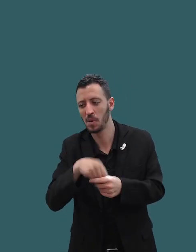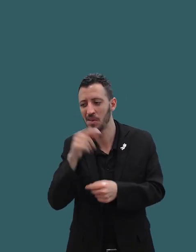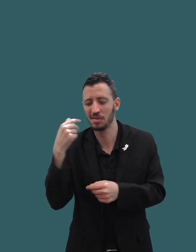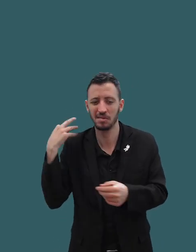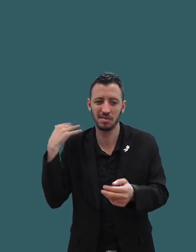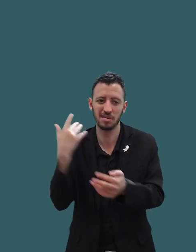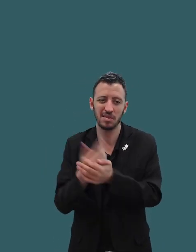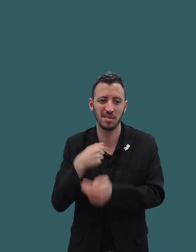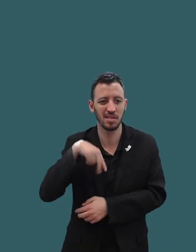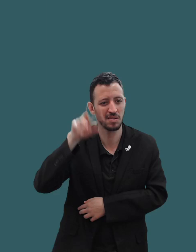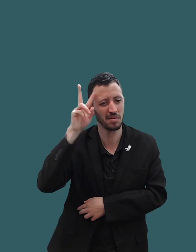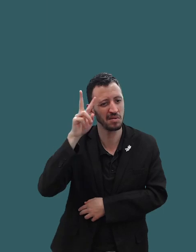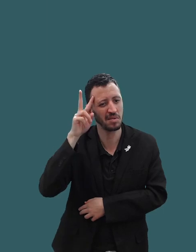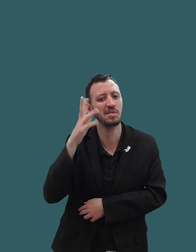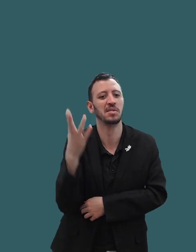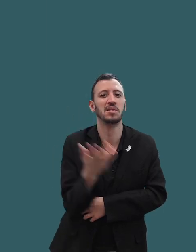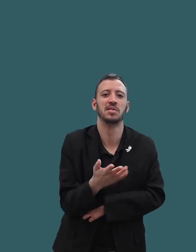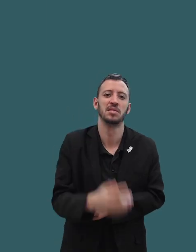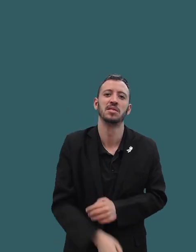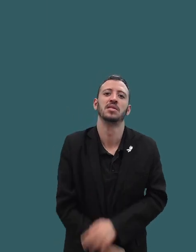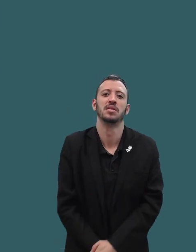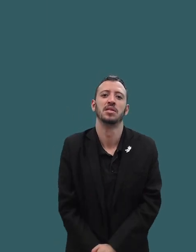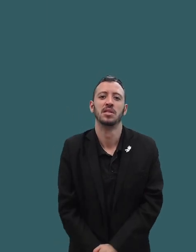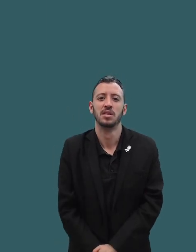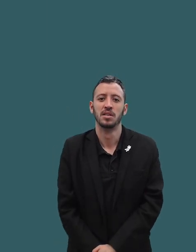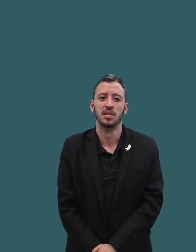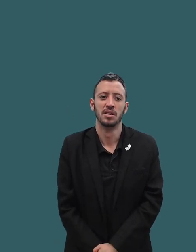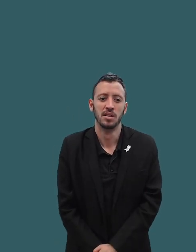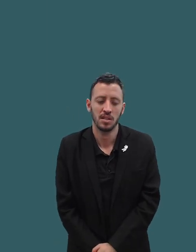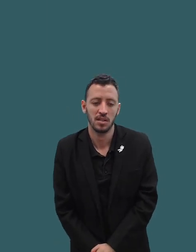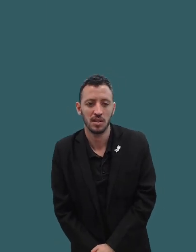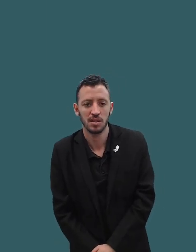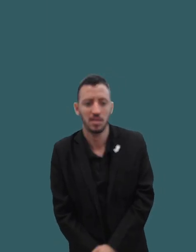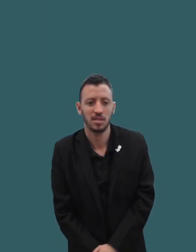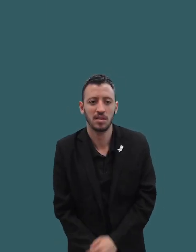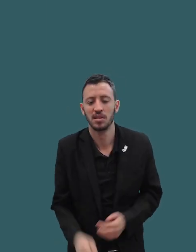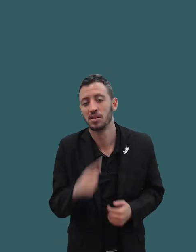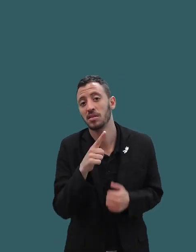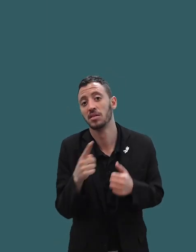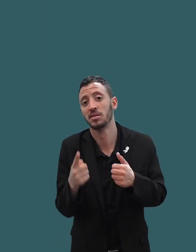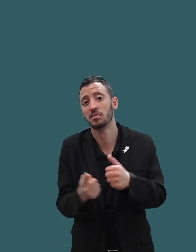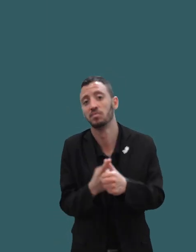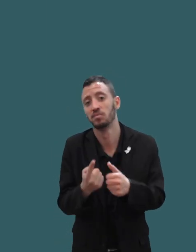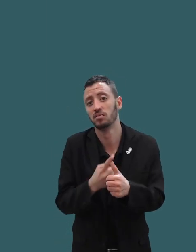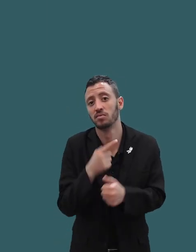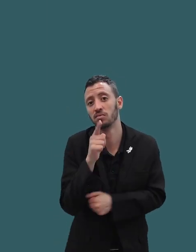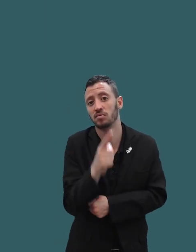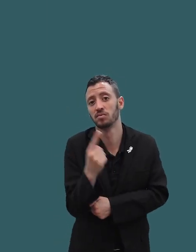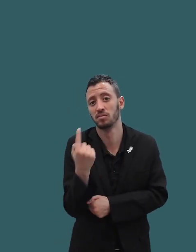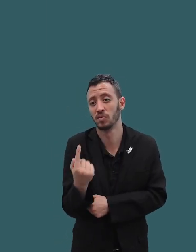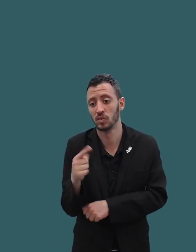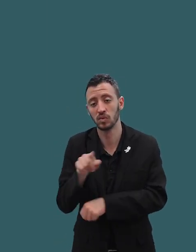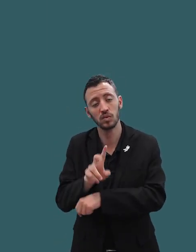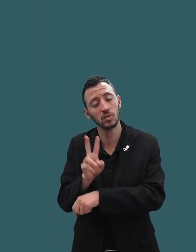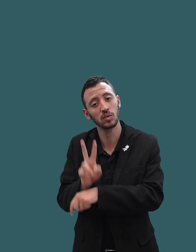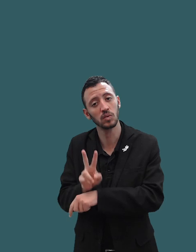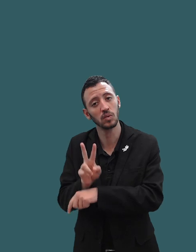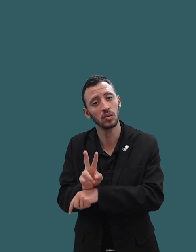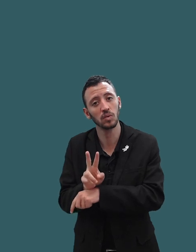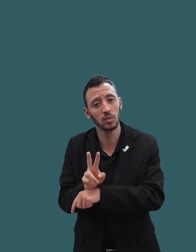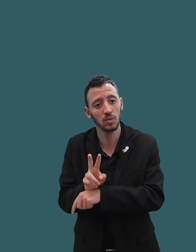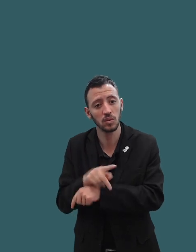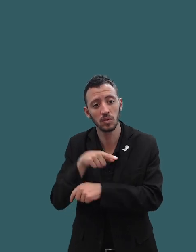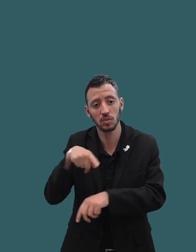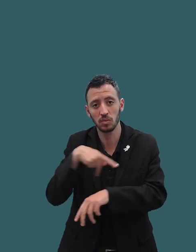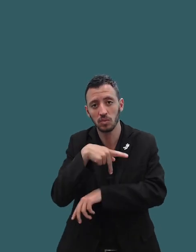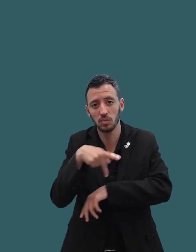nossa história, Cristina Araripe, primeira unidade de conservação